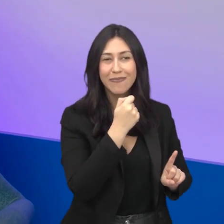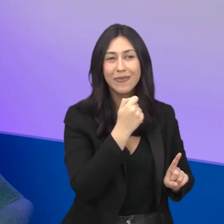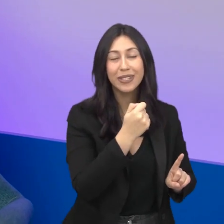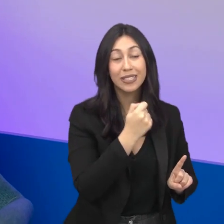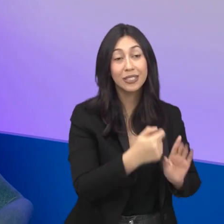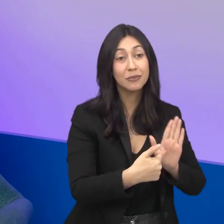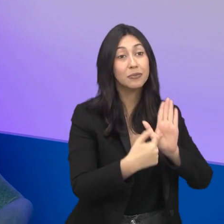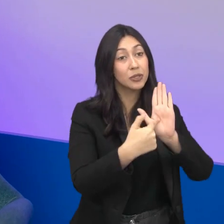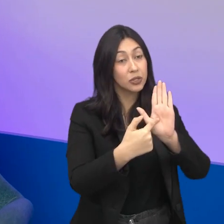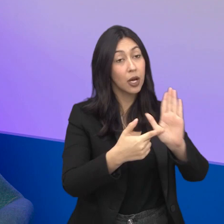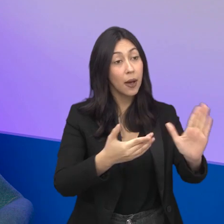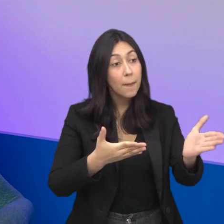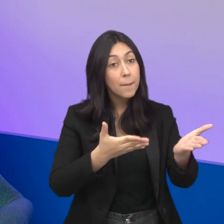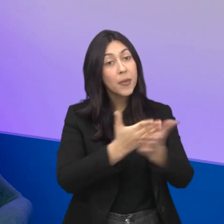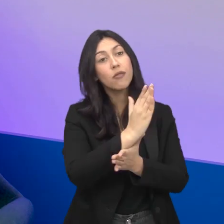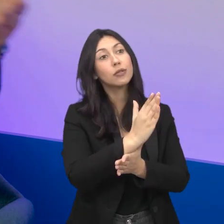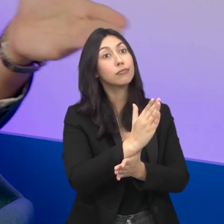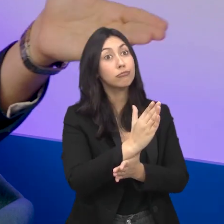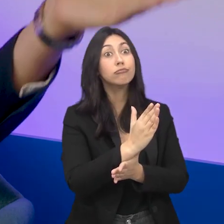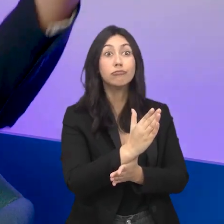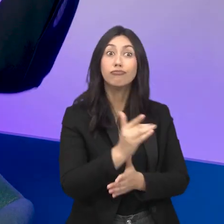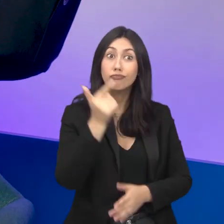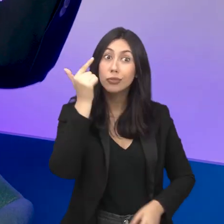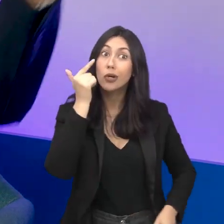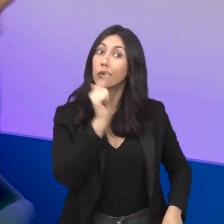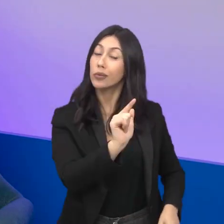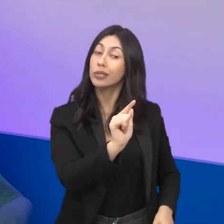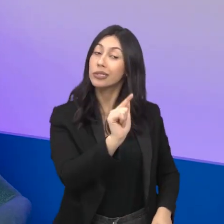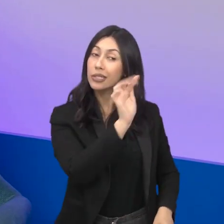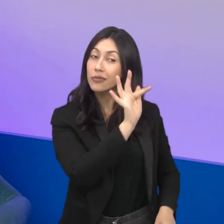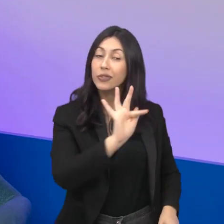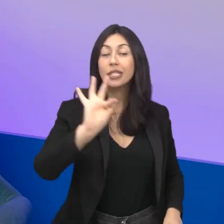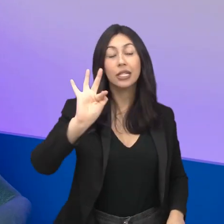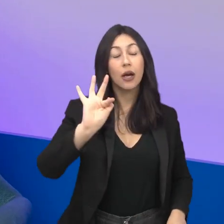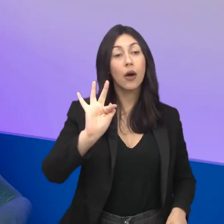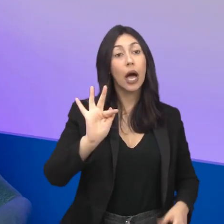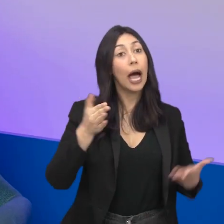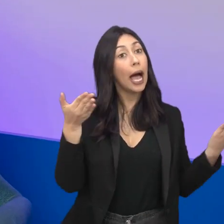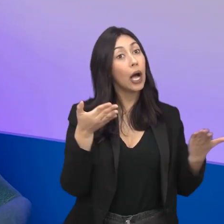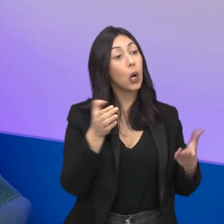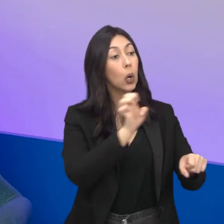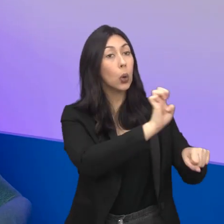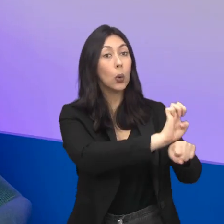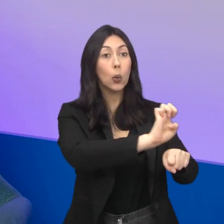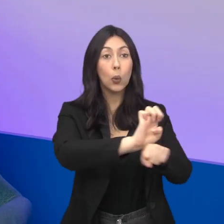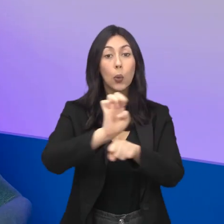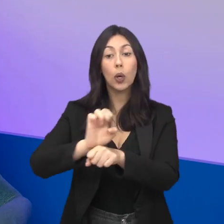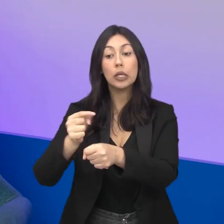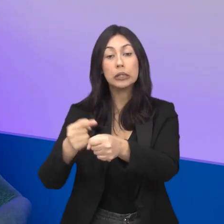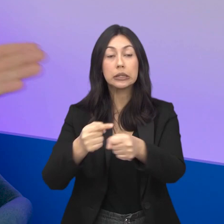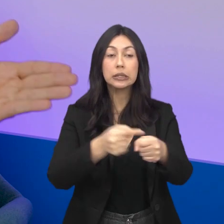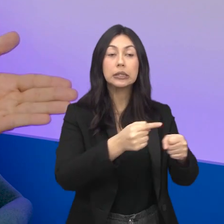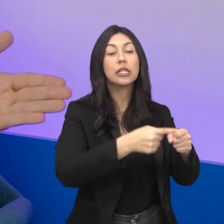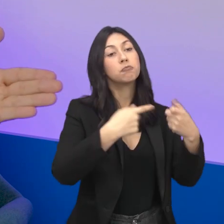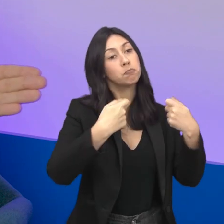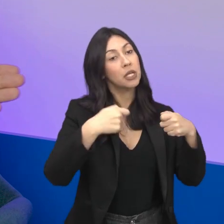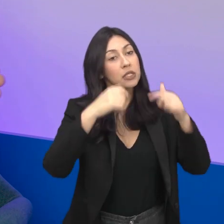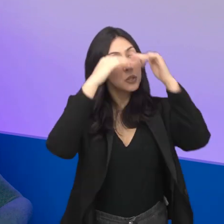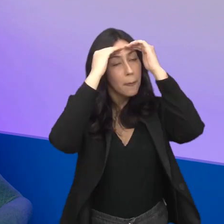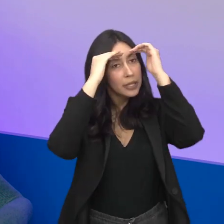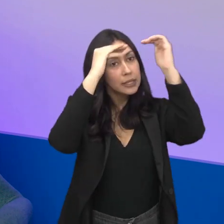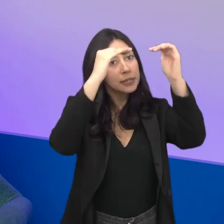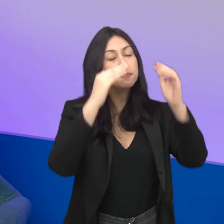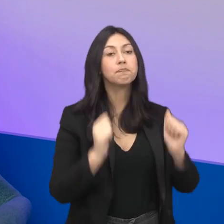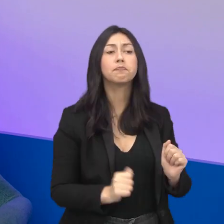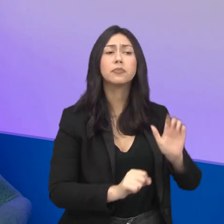ter tratado disso, que foi aprovada uma conquista, né, no plano federal, que os municípios e estados precisam se adequar. E na Lei de Acesso à